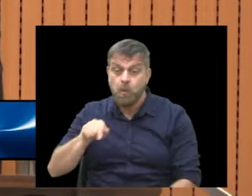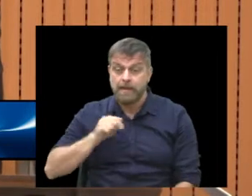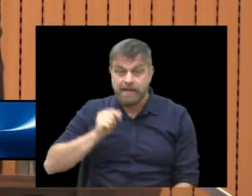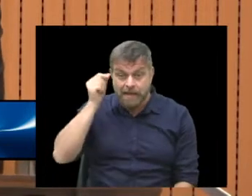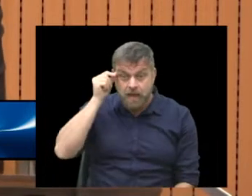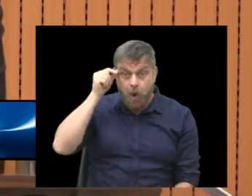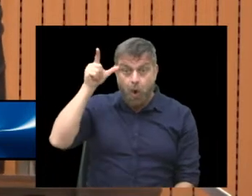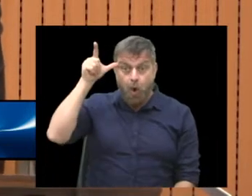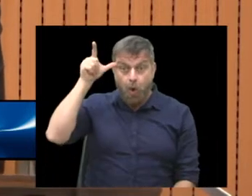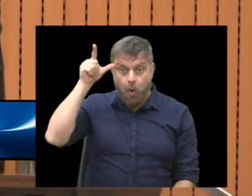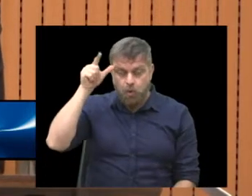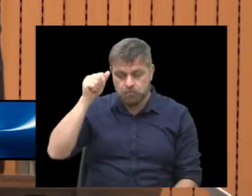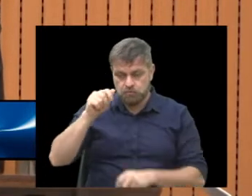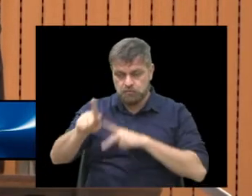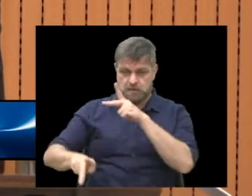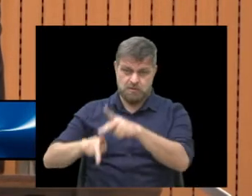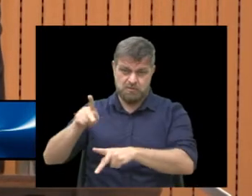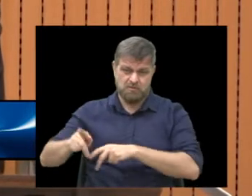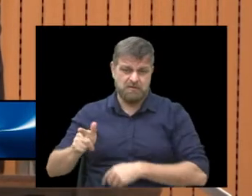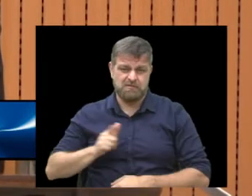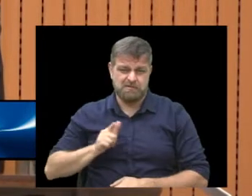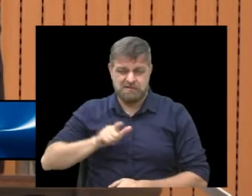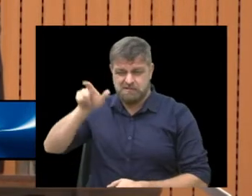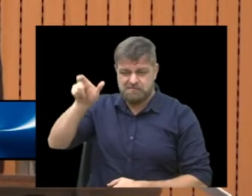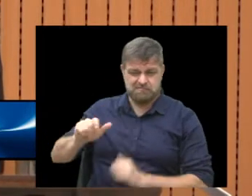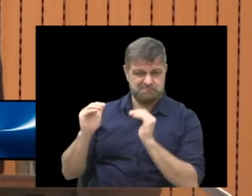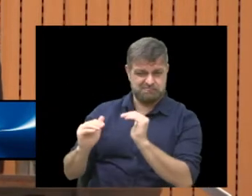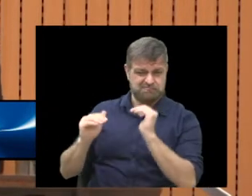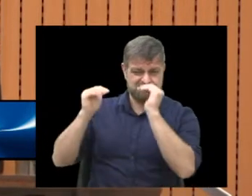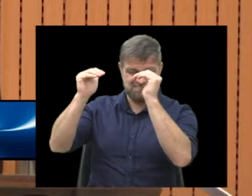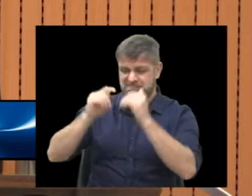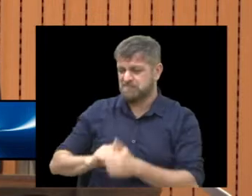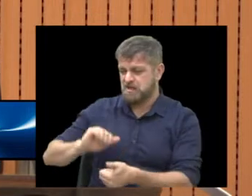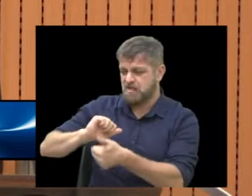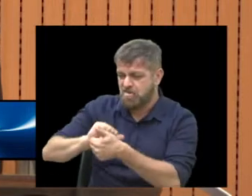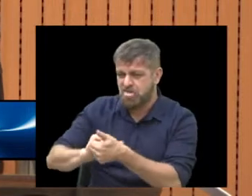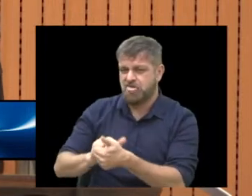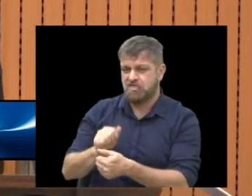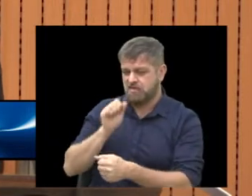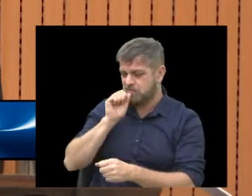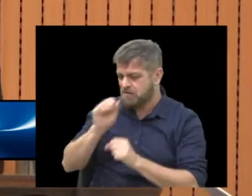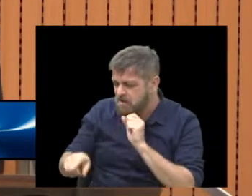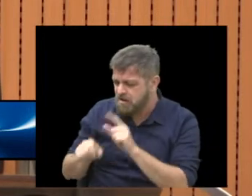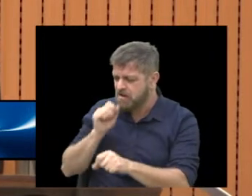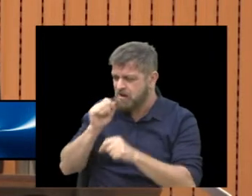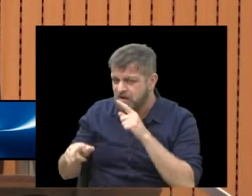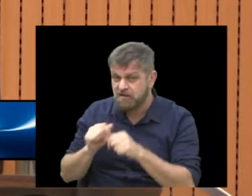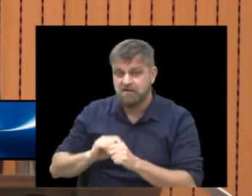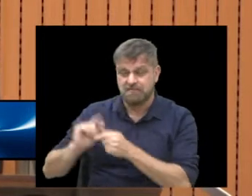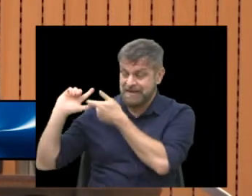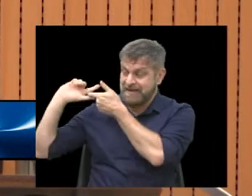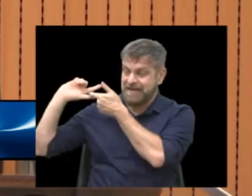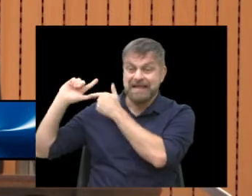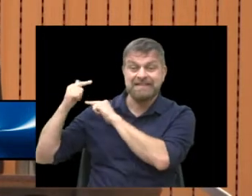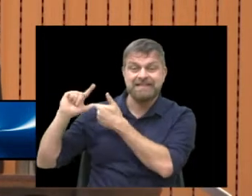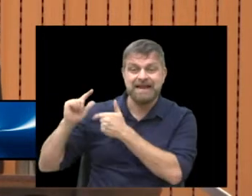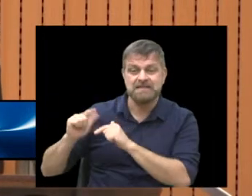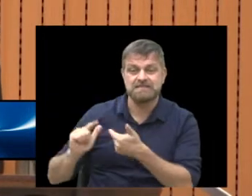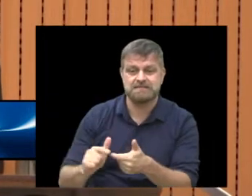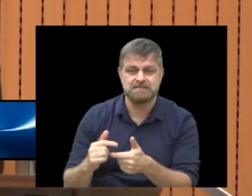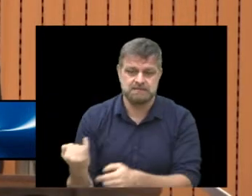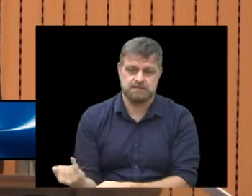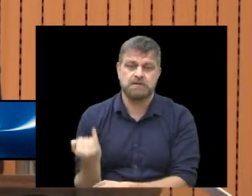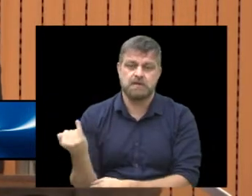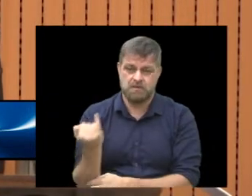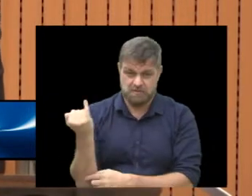acabam no caminho de desqualificar, agredir essa tradição tão importante da história brasileira